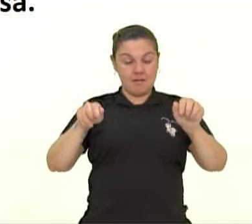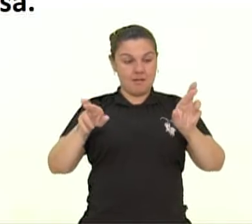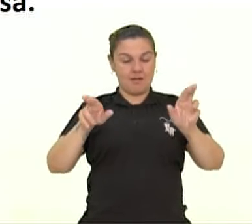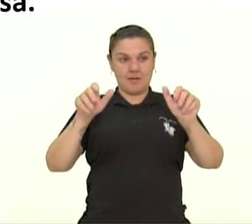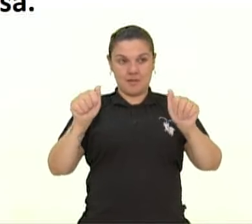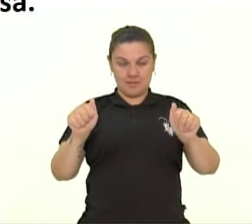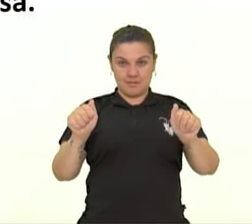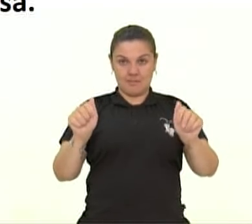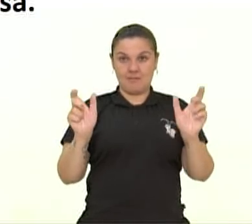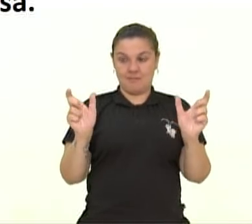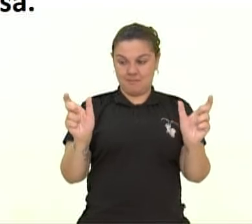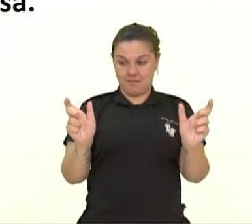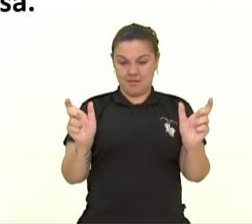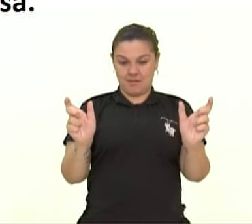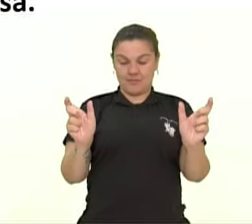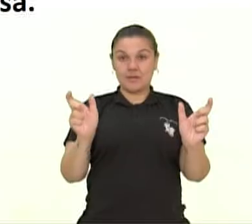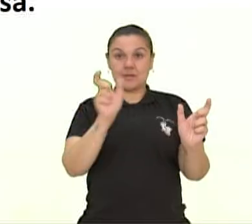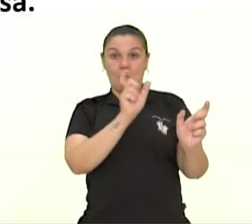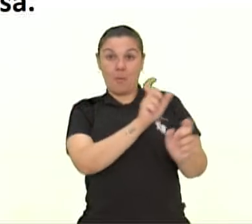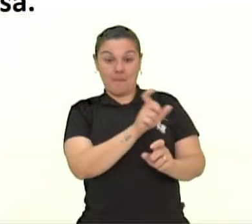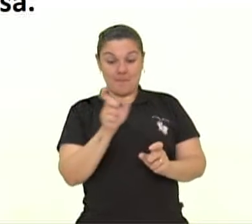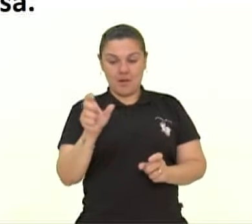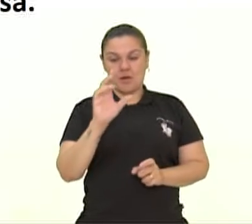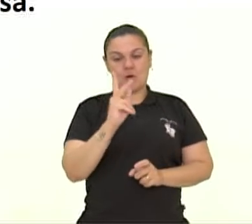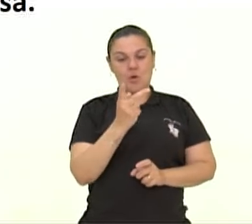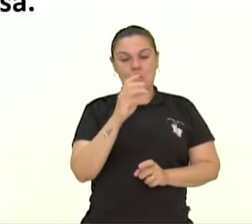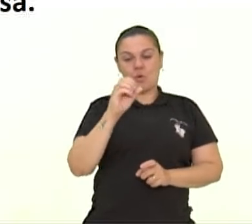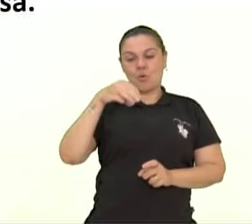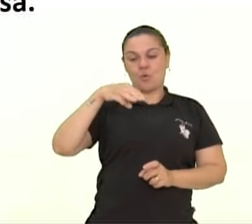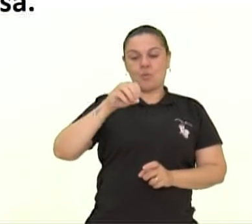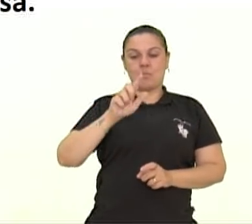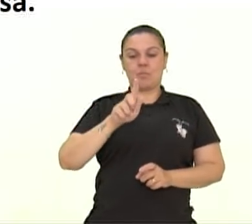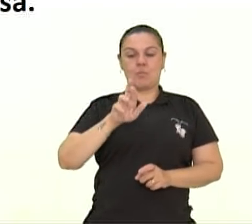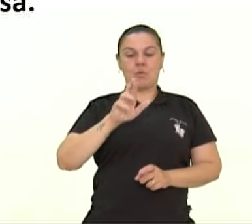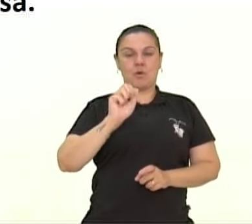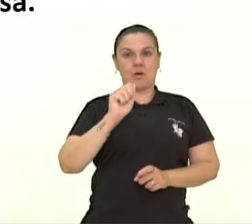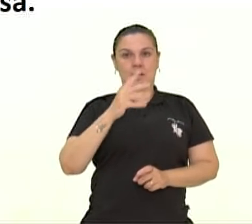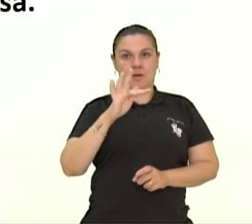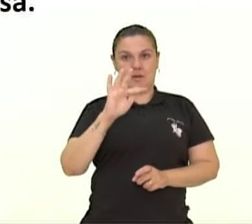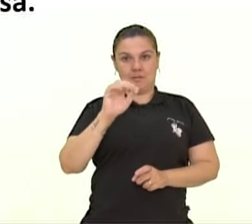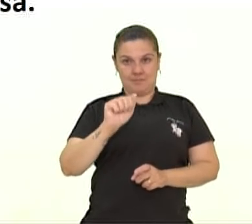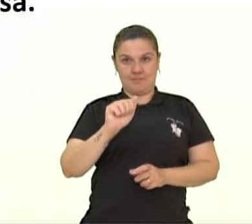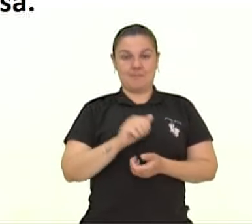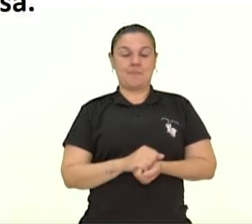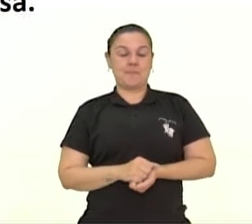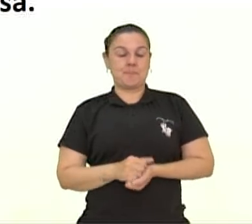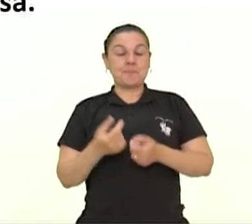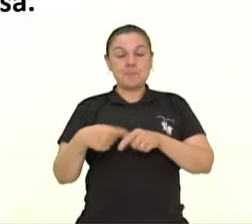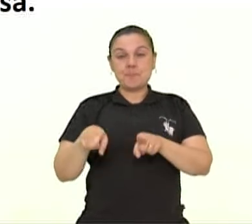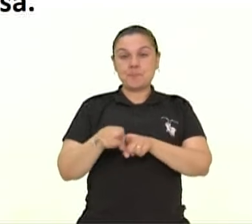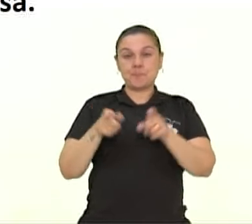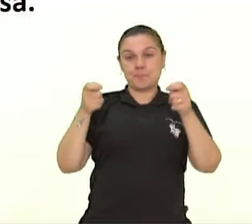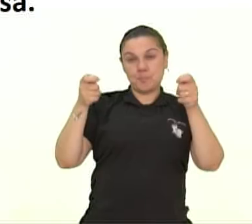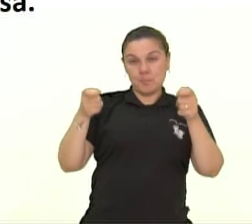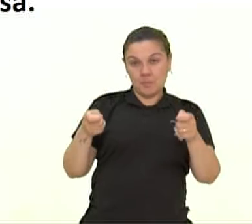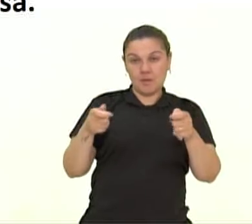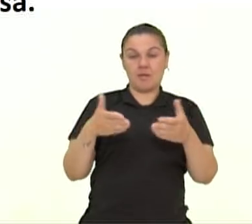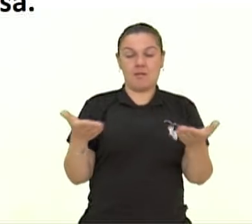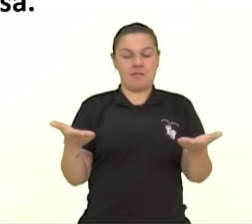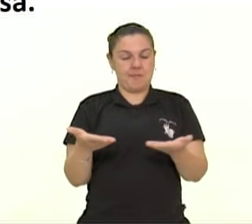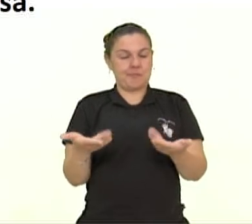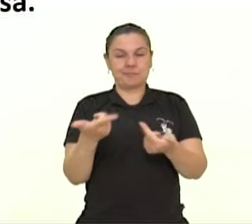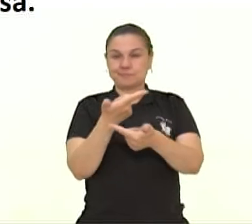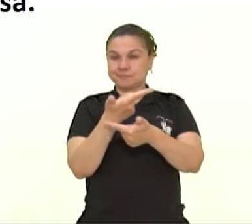A, então a gente chama de palavras homógrafas, porque é a mesma grafia. E também não há uma diferença agora